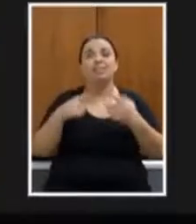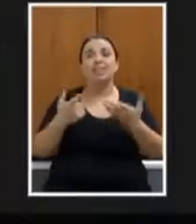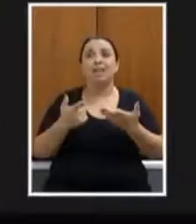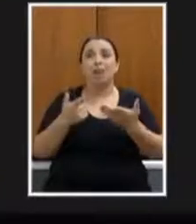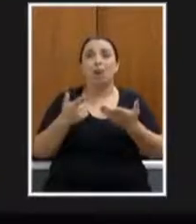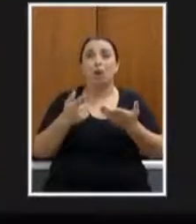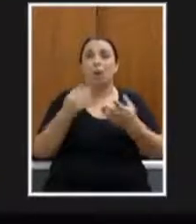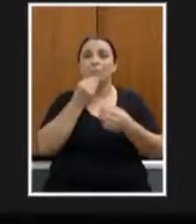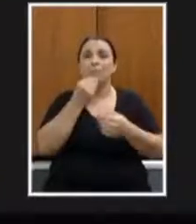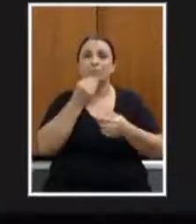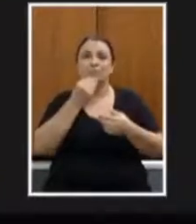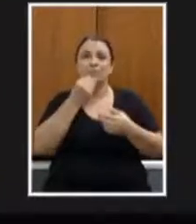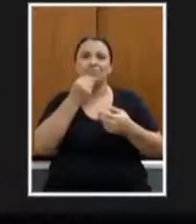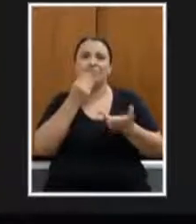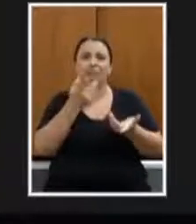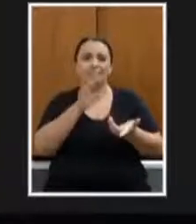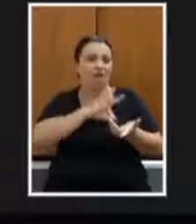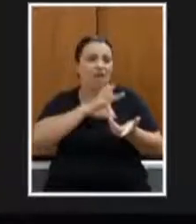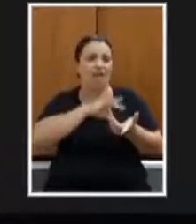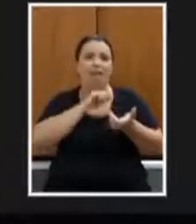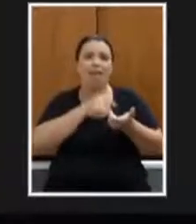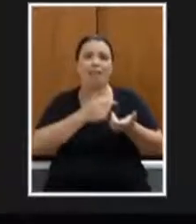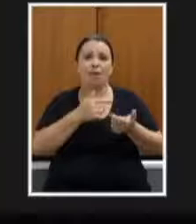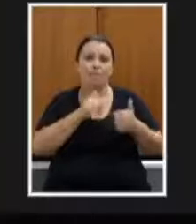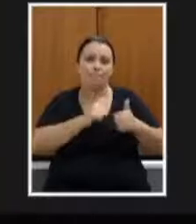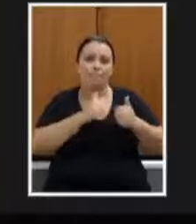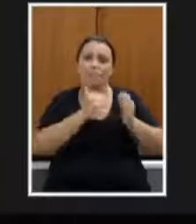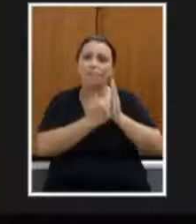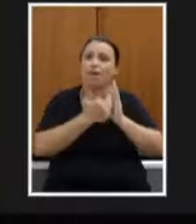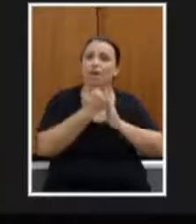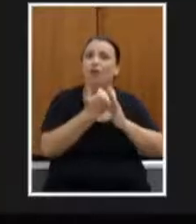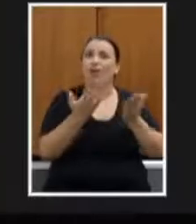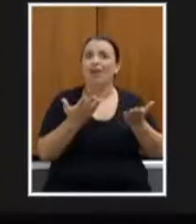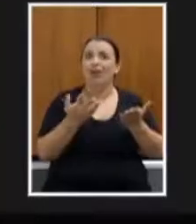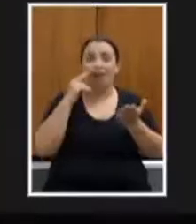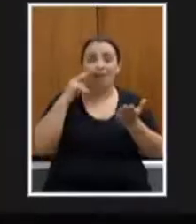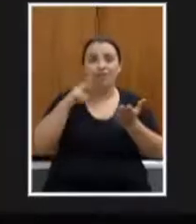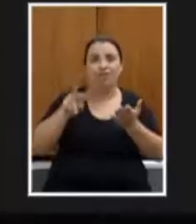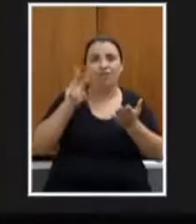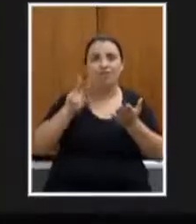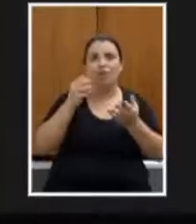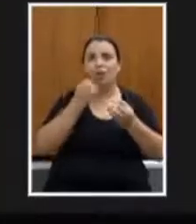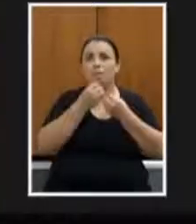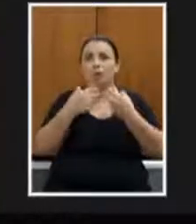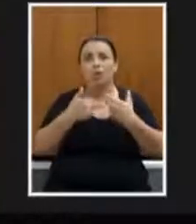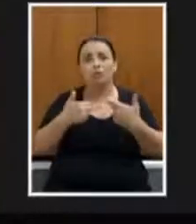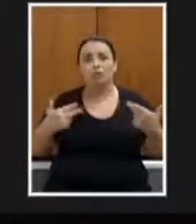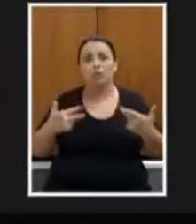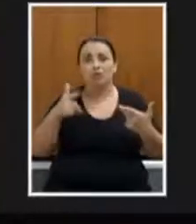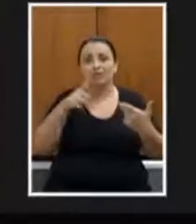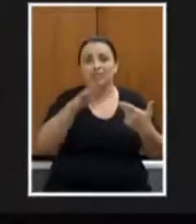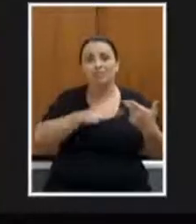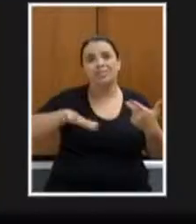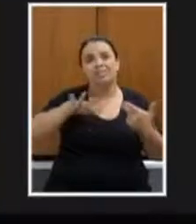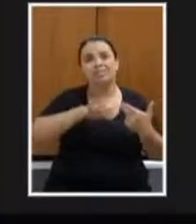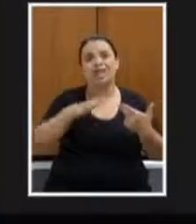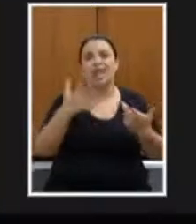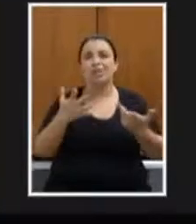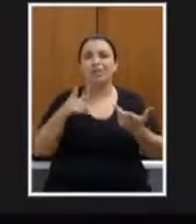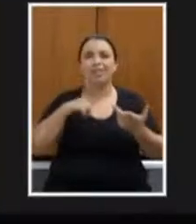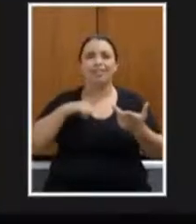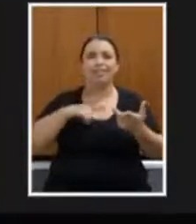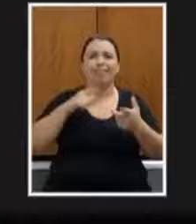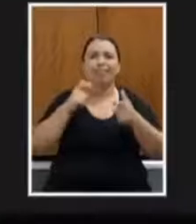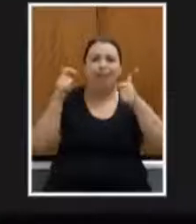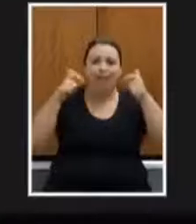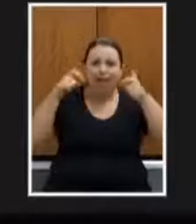rendas, tendo como base o que a gente tem de bom nesse estado, que são, né, muitas regiões turísticas, mas muita gastronomia, muita cultura,